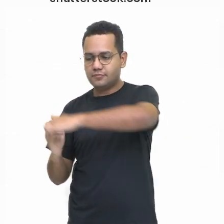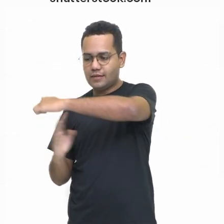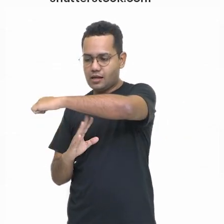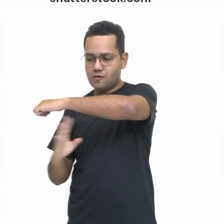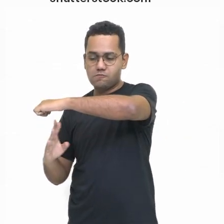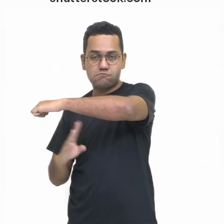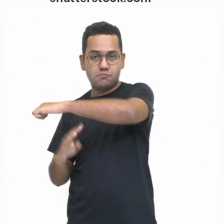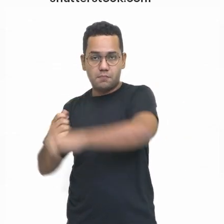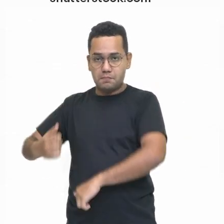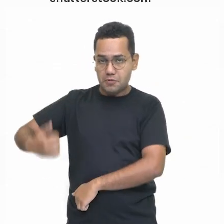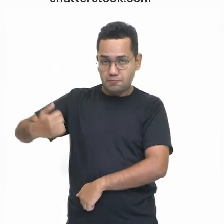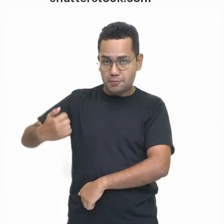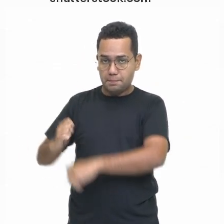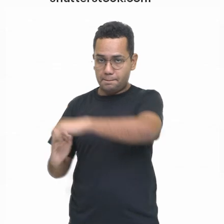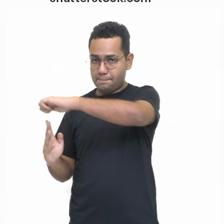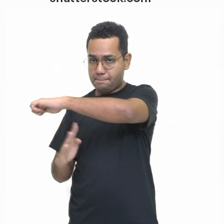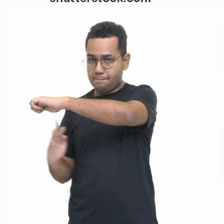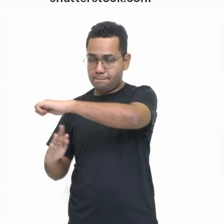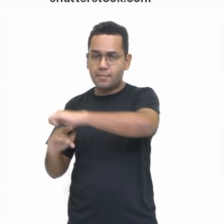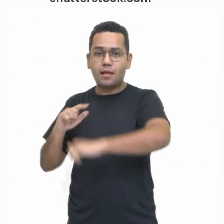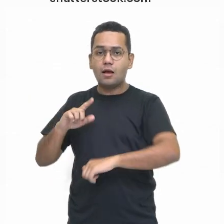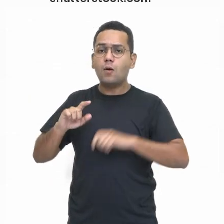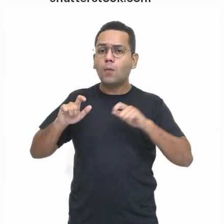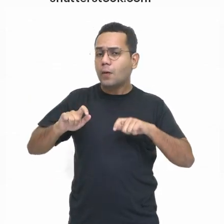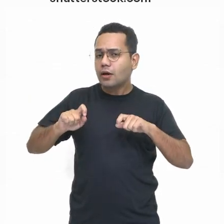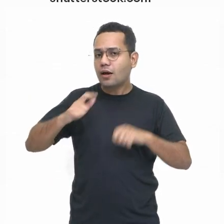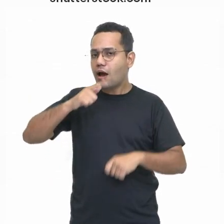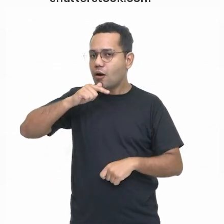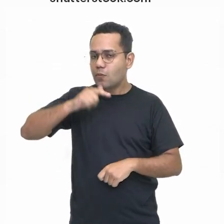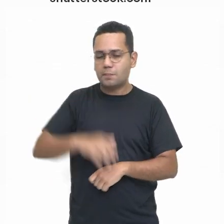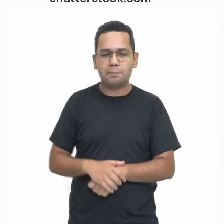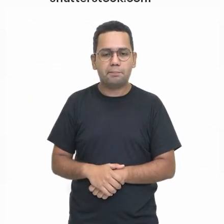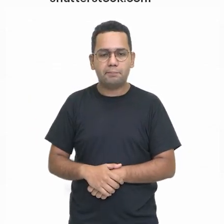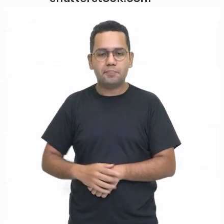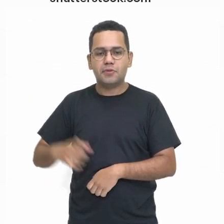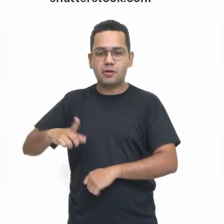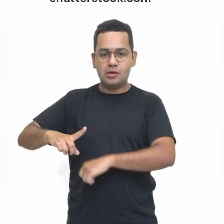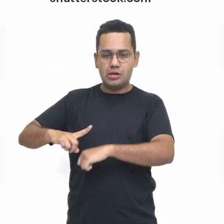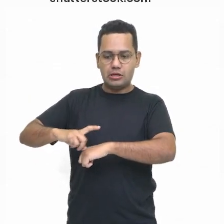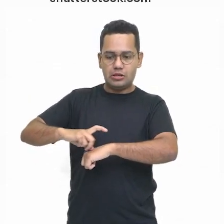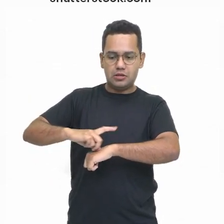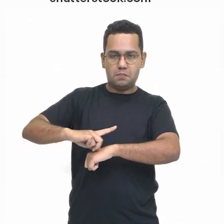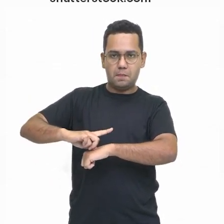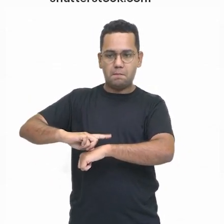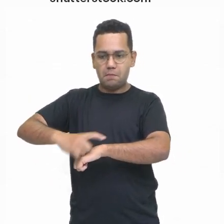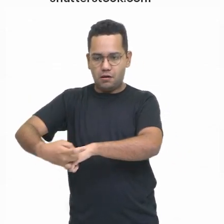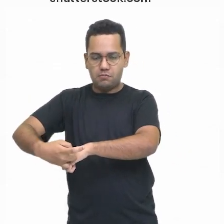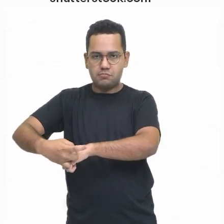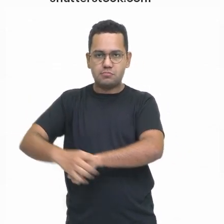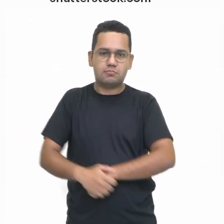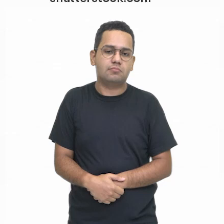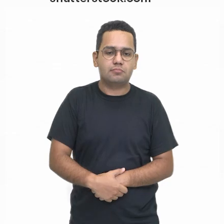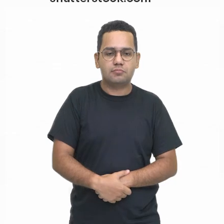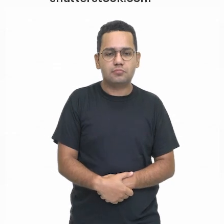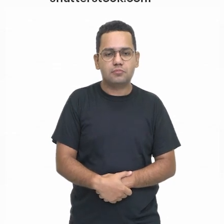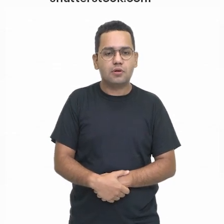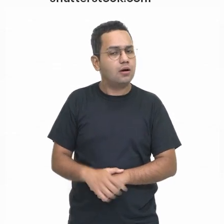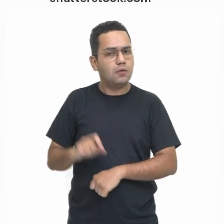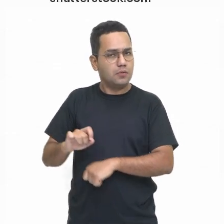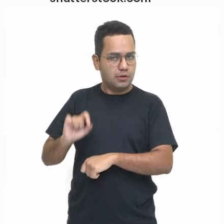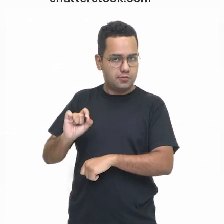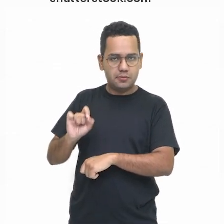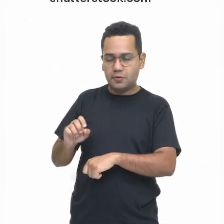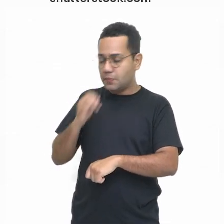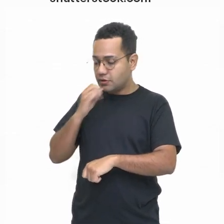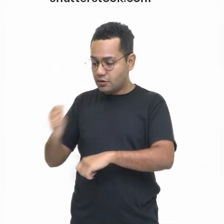nós estamos comentando sobre o ambiente aquático, né? Lesmas ali que vão se alimentar dessas algas, então